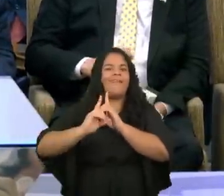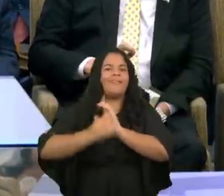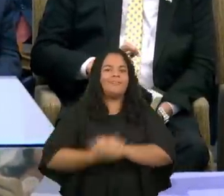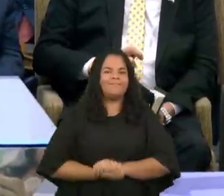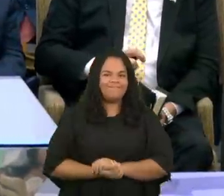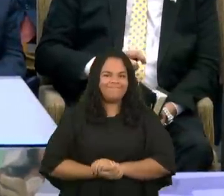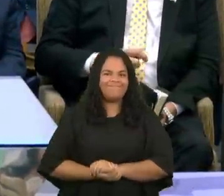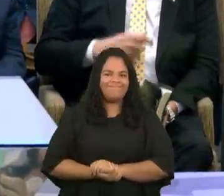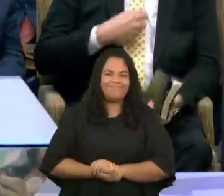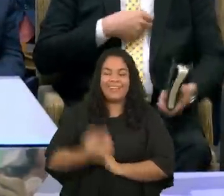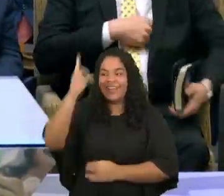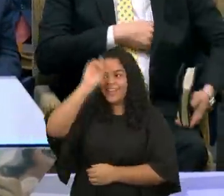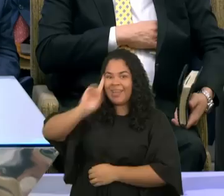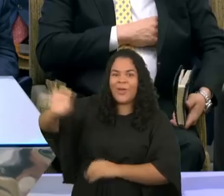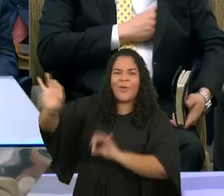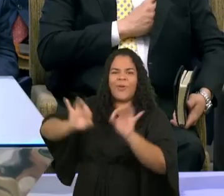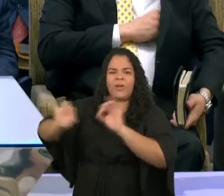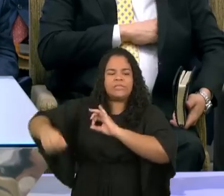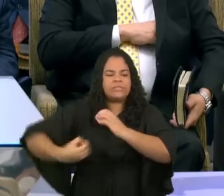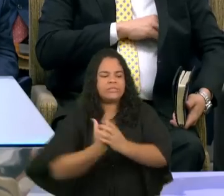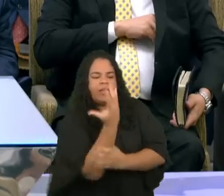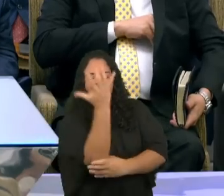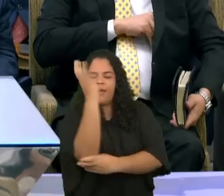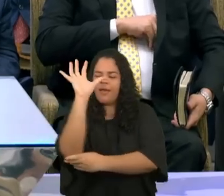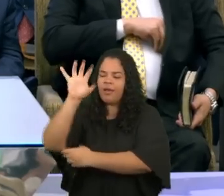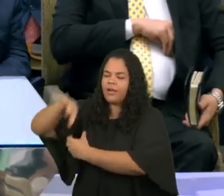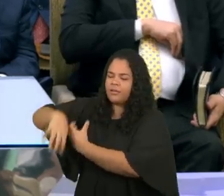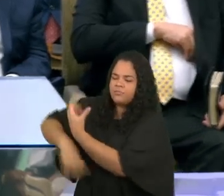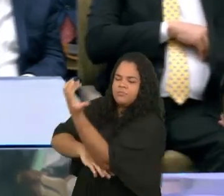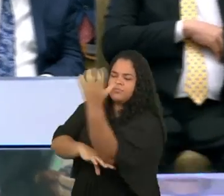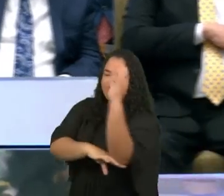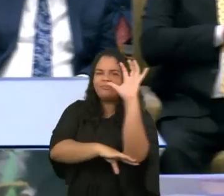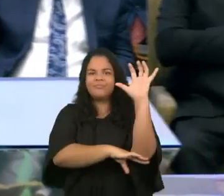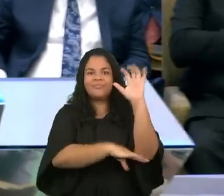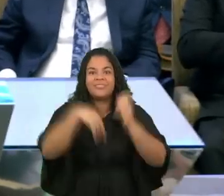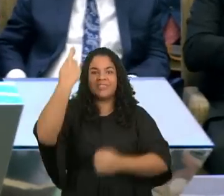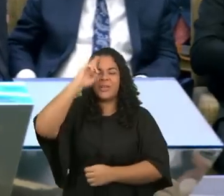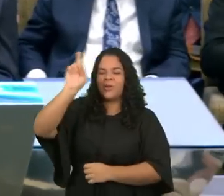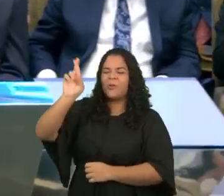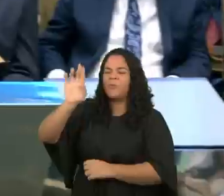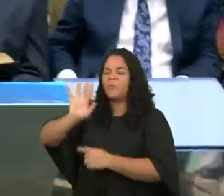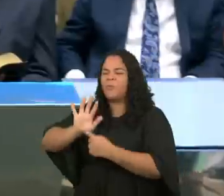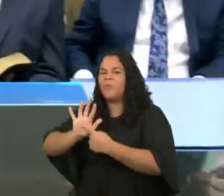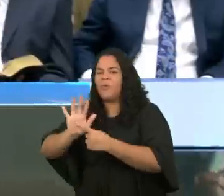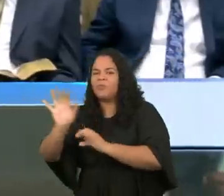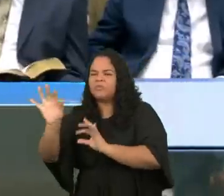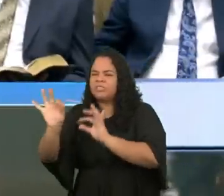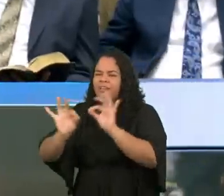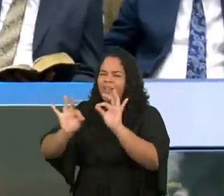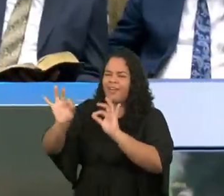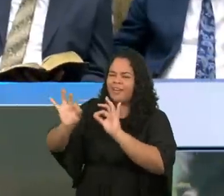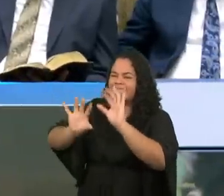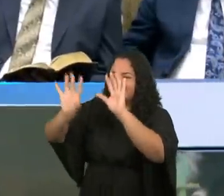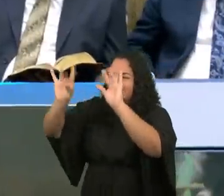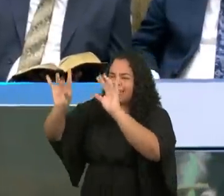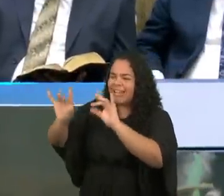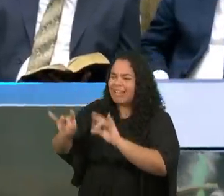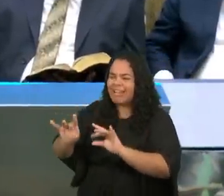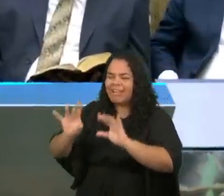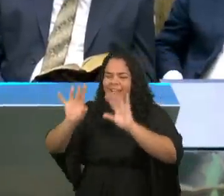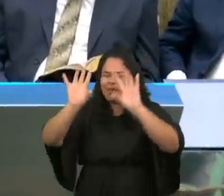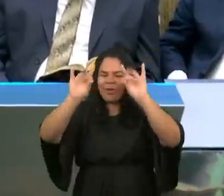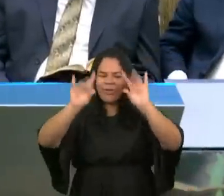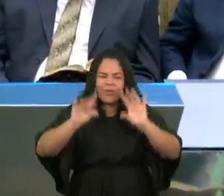pegadas, digitais. Aleluia. Deus assim procedeu para que a humanidade o